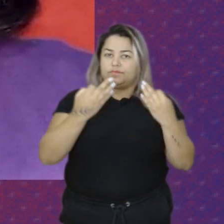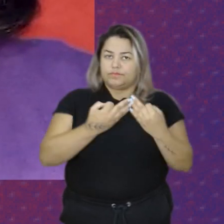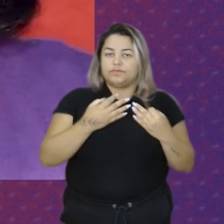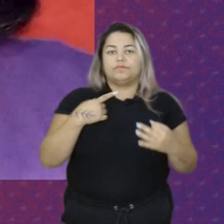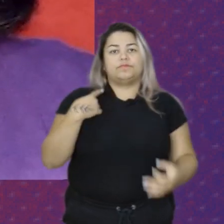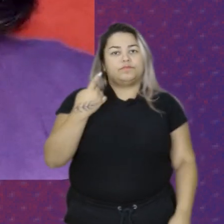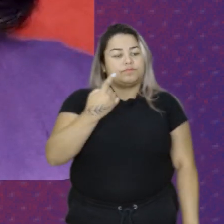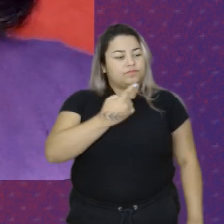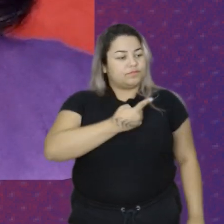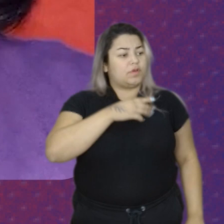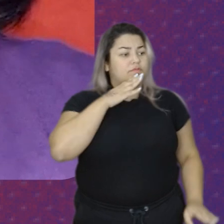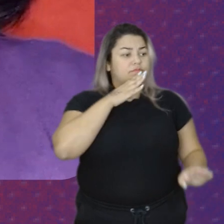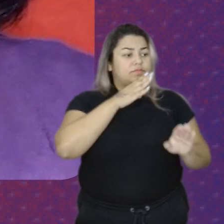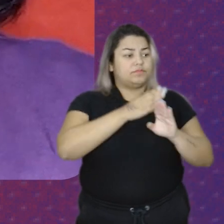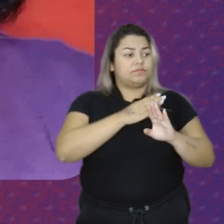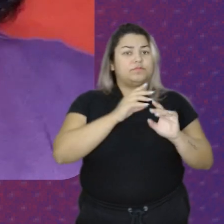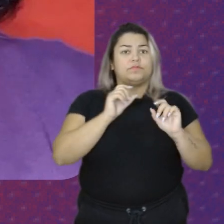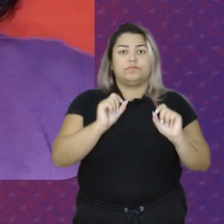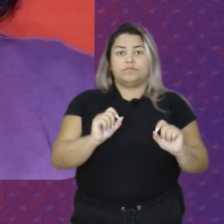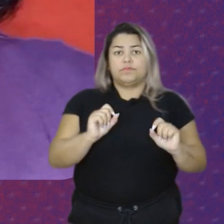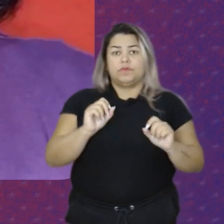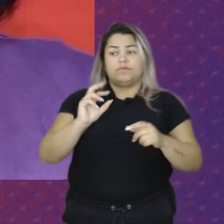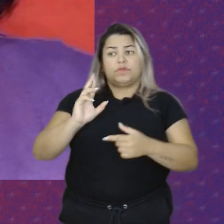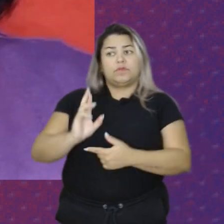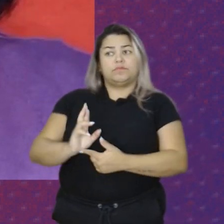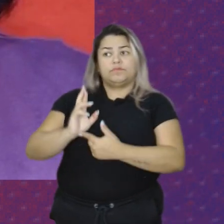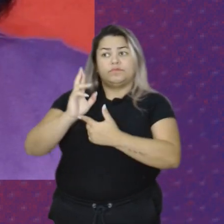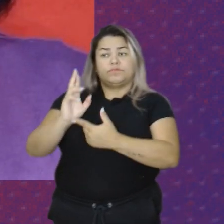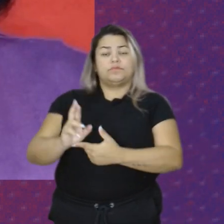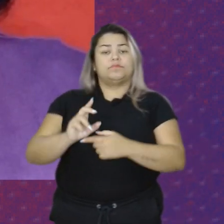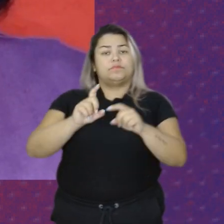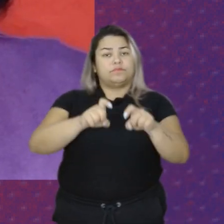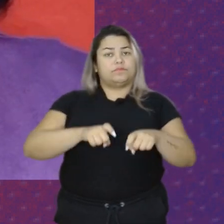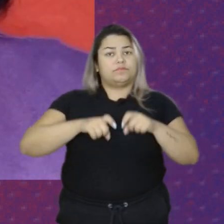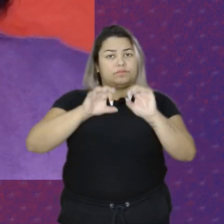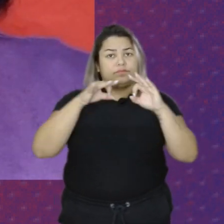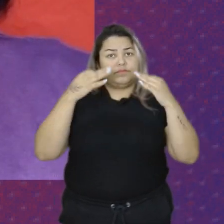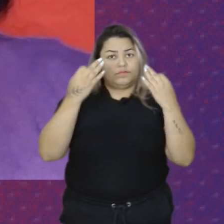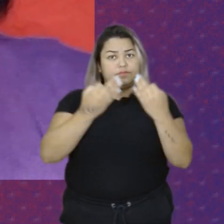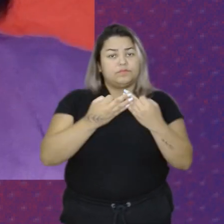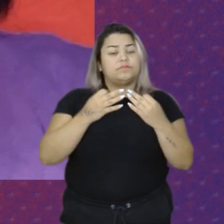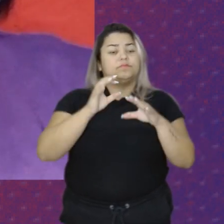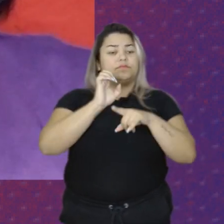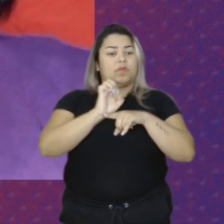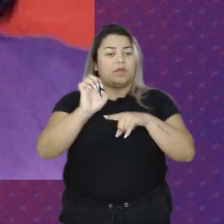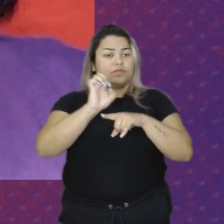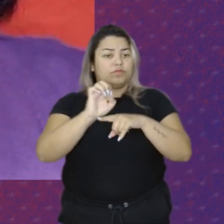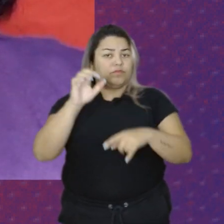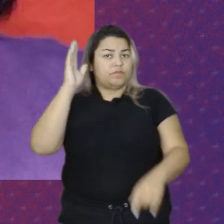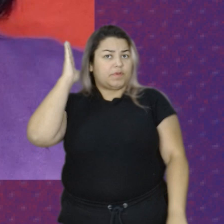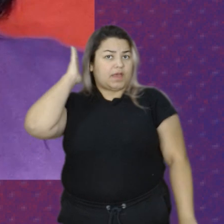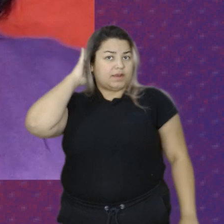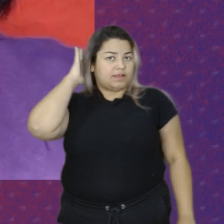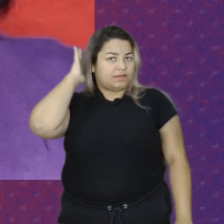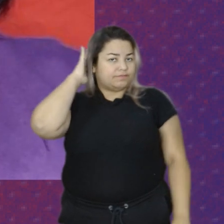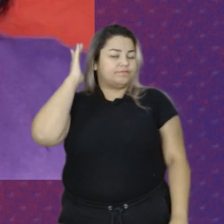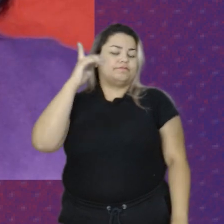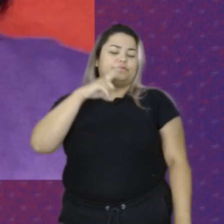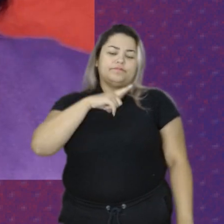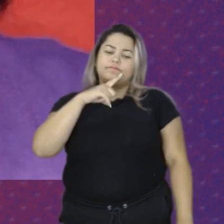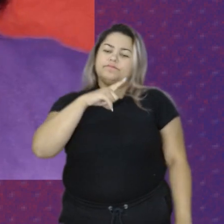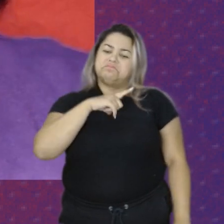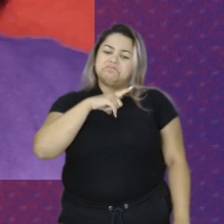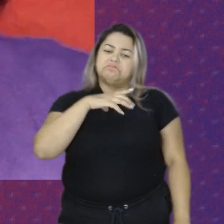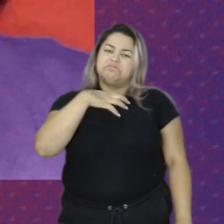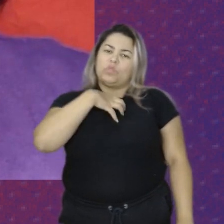Nós, principalmente, eu faço a representação da agricultura familiar aqui no estado do Pará, e nós temos sentido isso